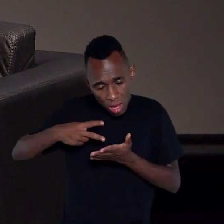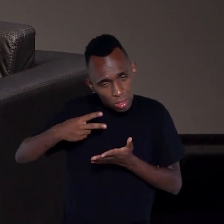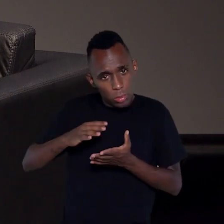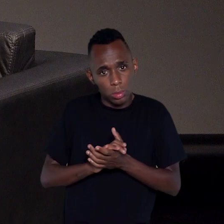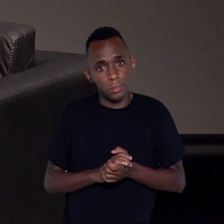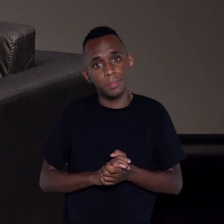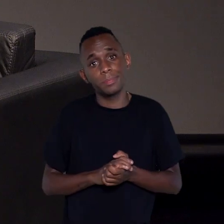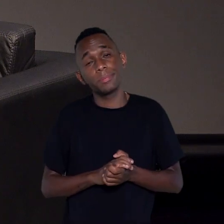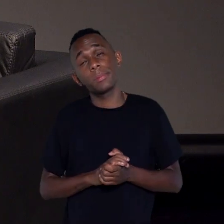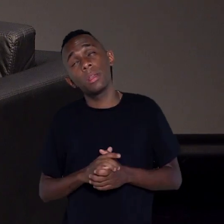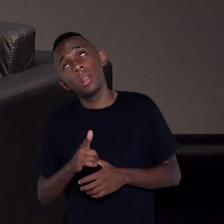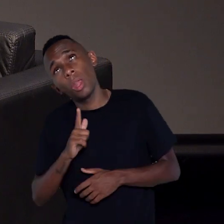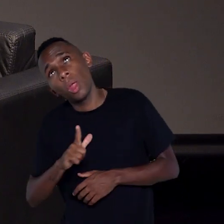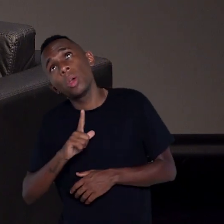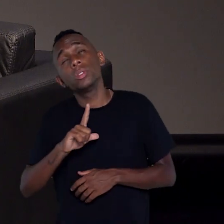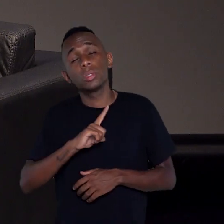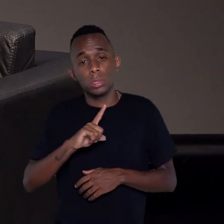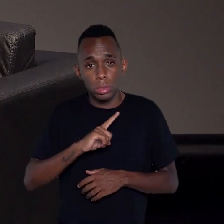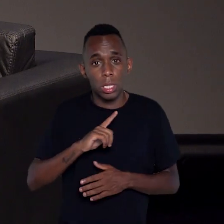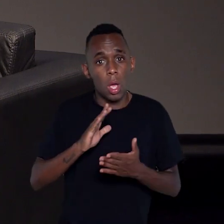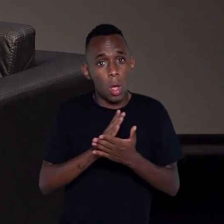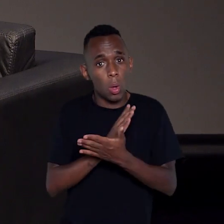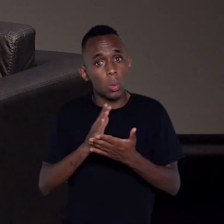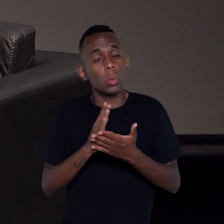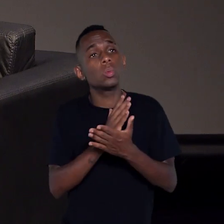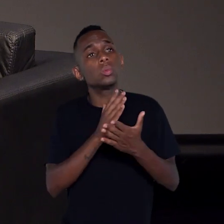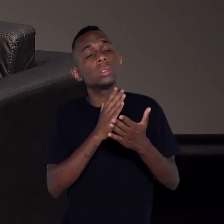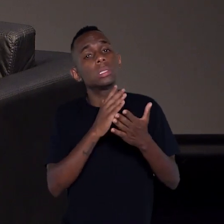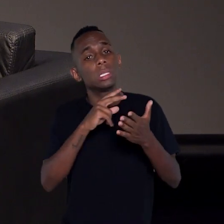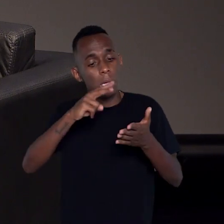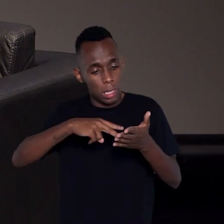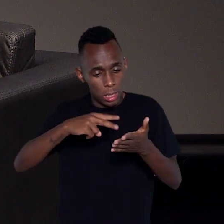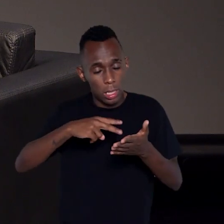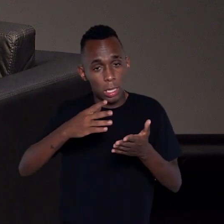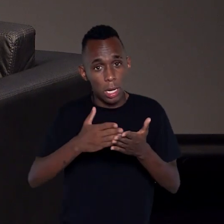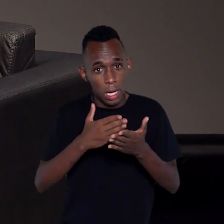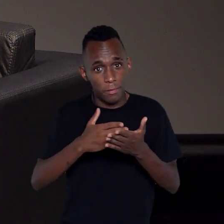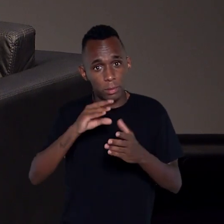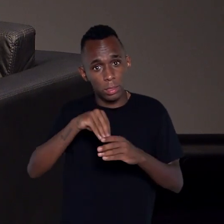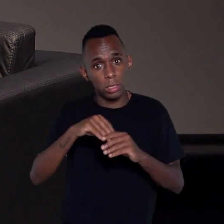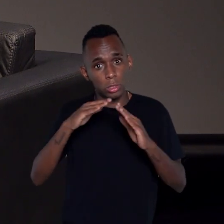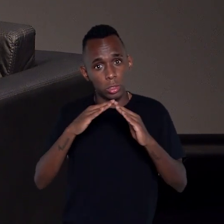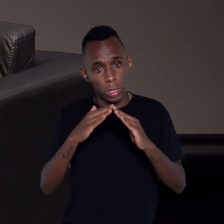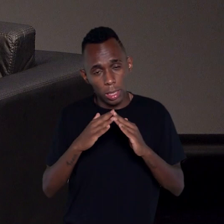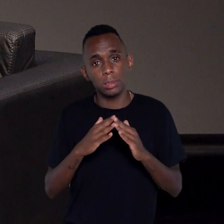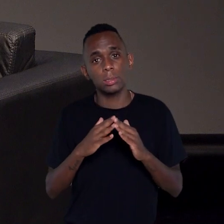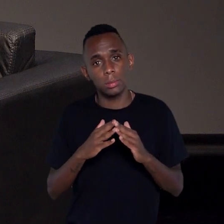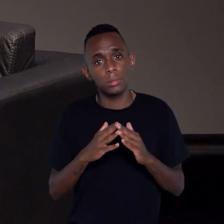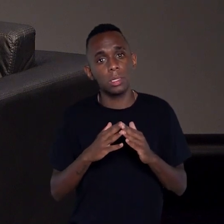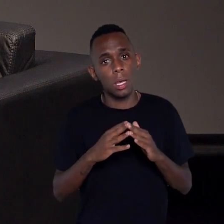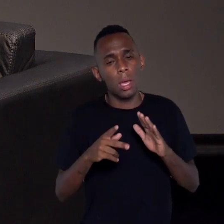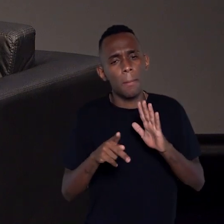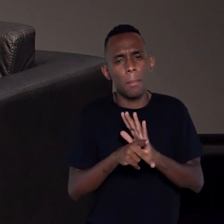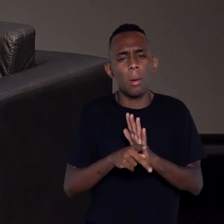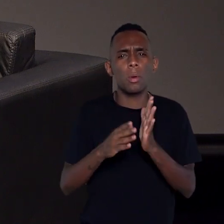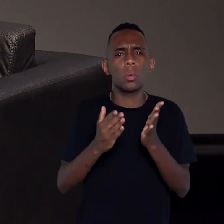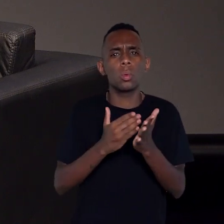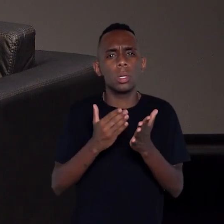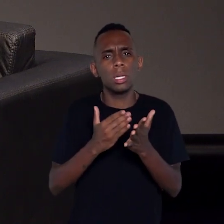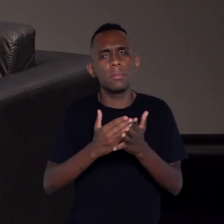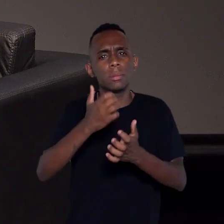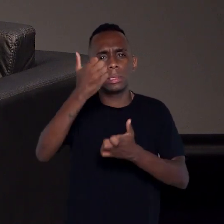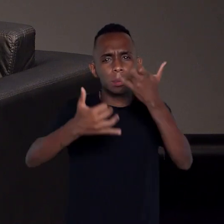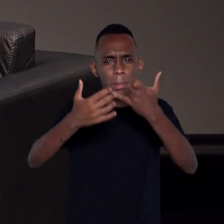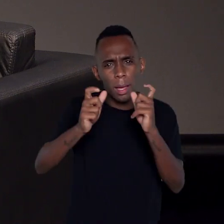Para não dizer que não tinha livro em casa, nós tínhamos uma enciclopédia da editora Abril, Enciclopédia do